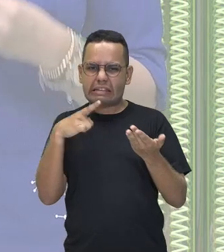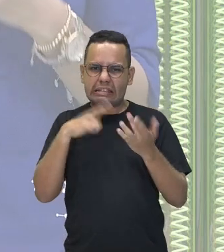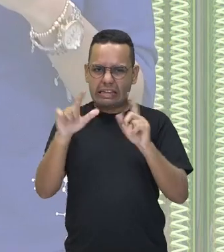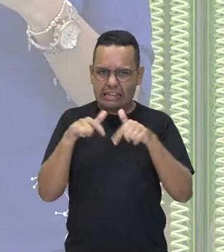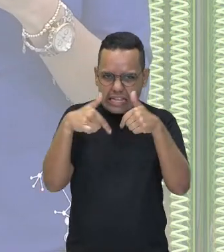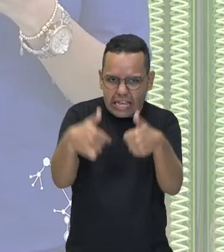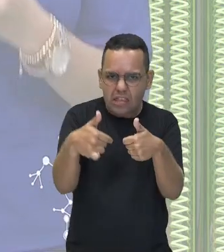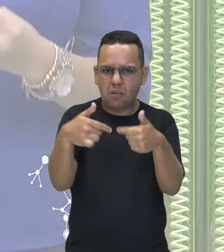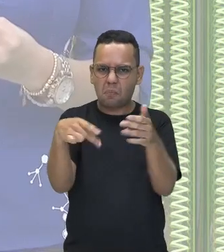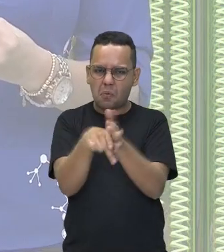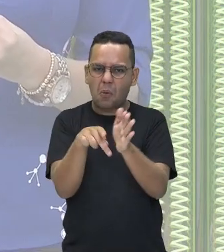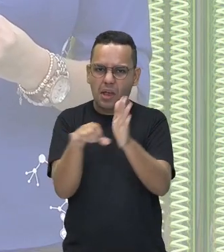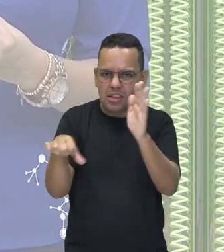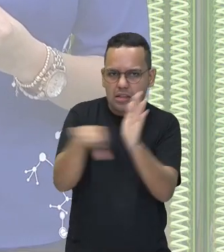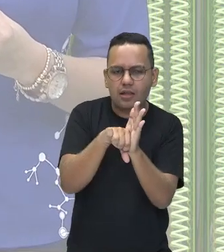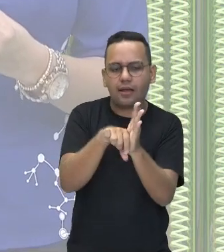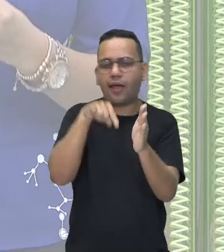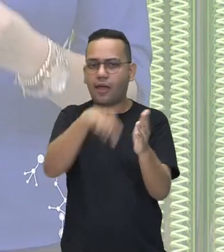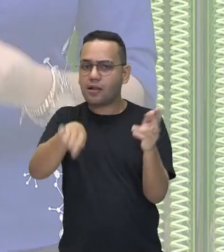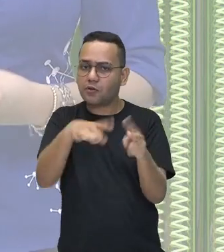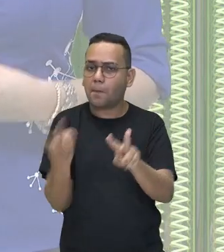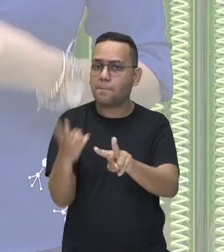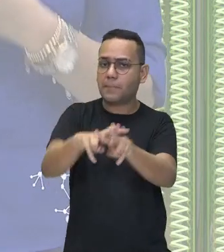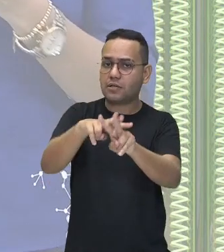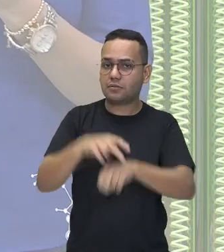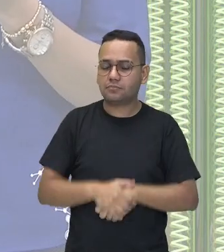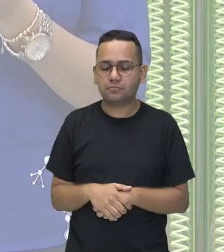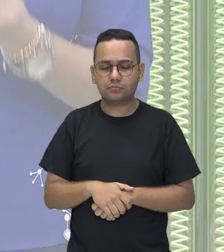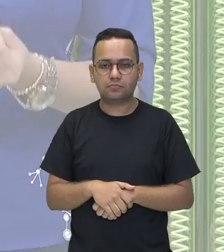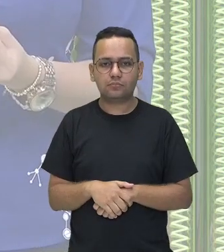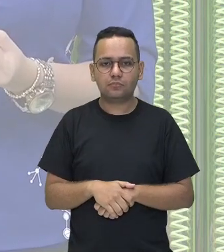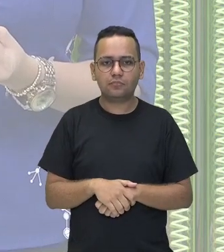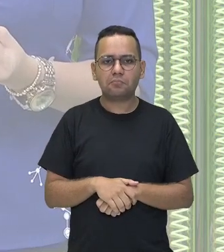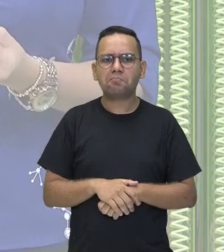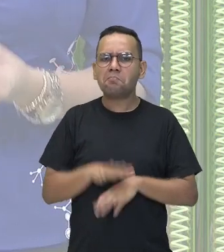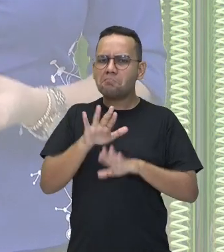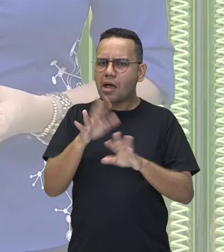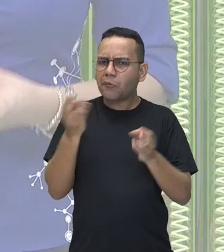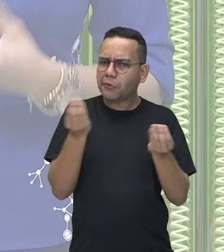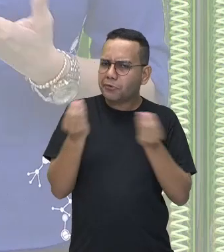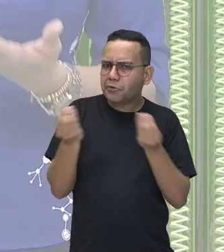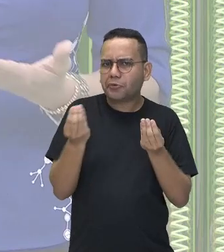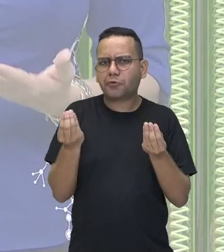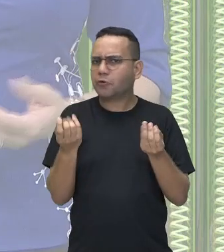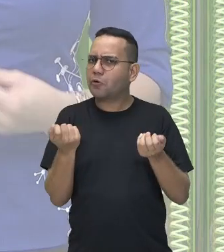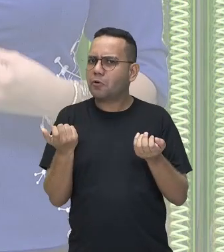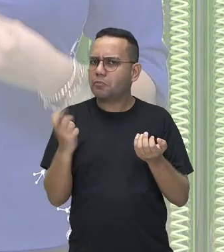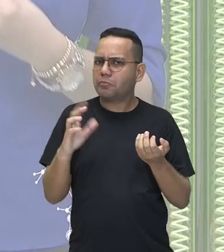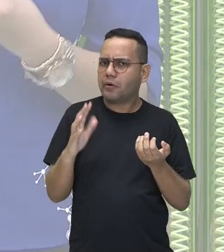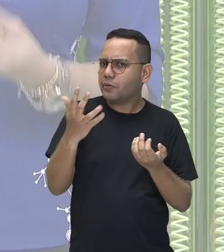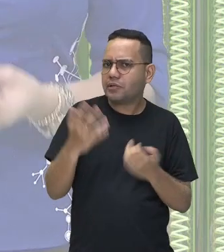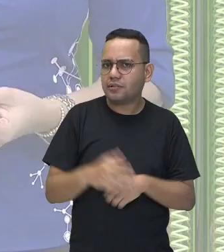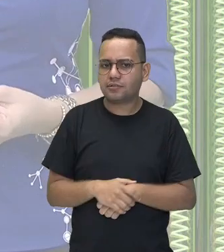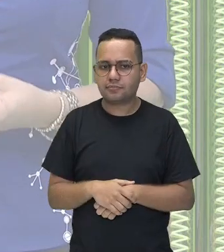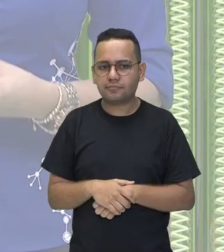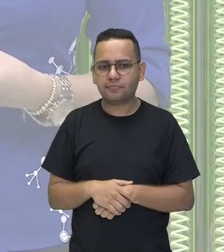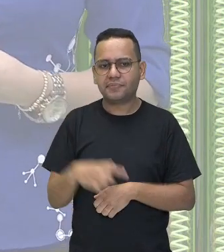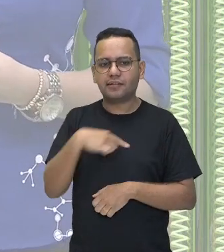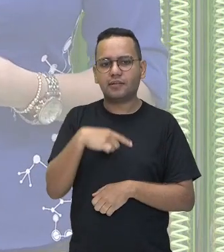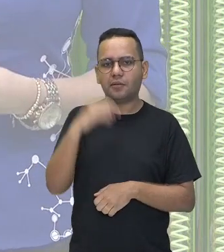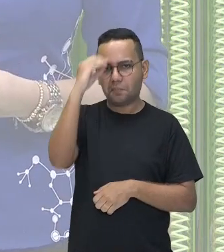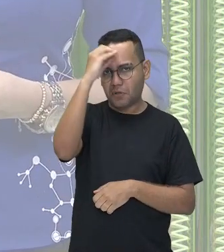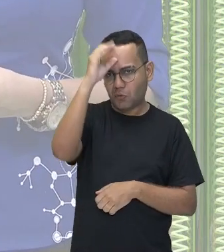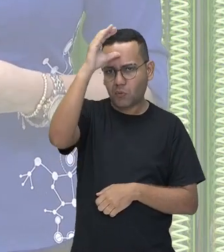ações que são ilegais, tá? E de que maneira que a gente pode fazer isso? Através do